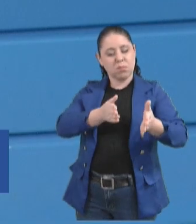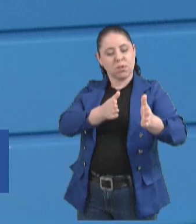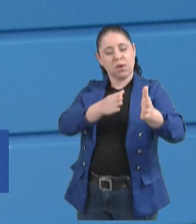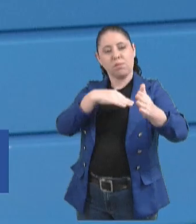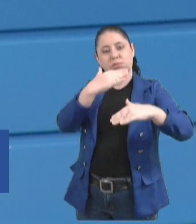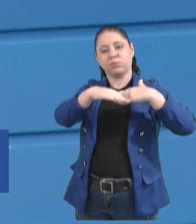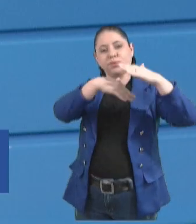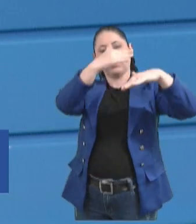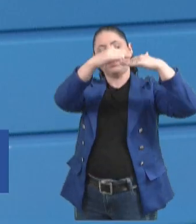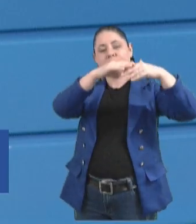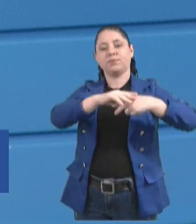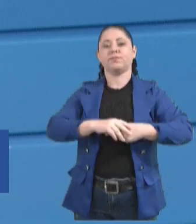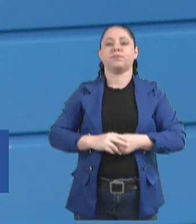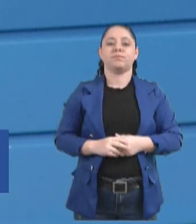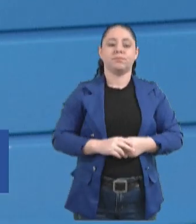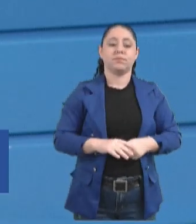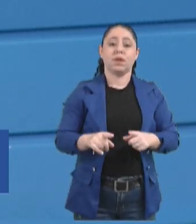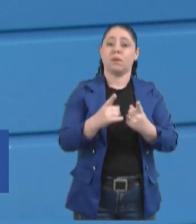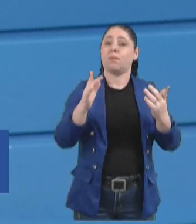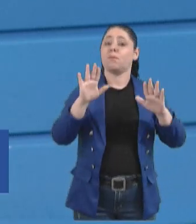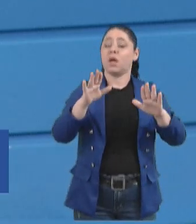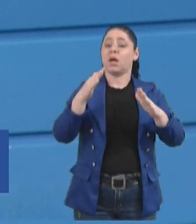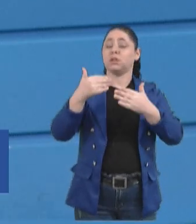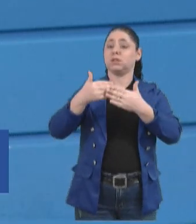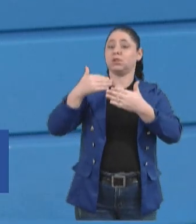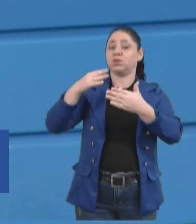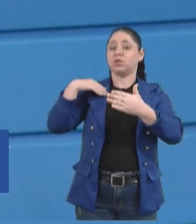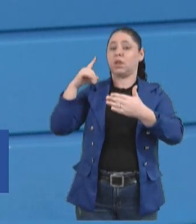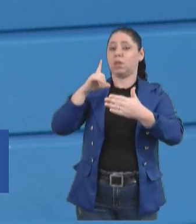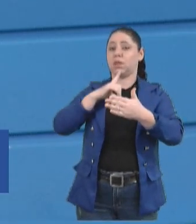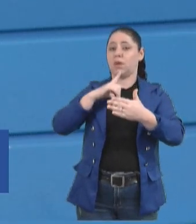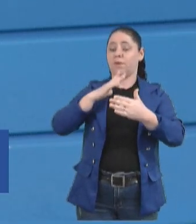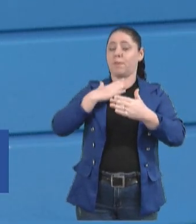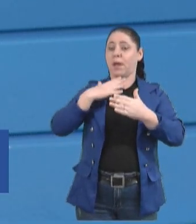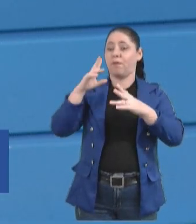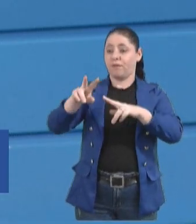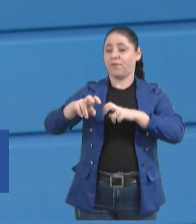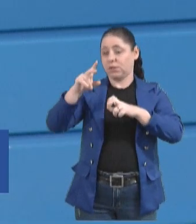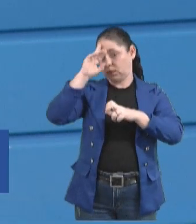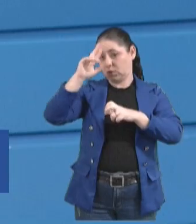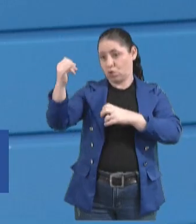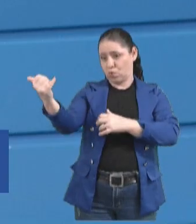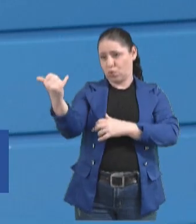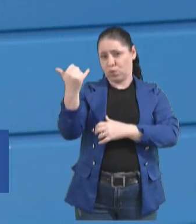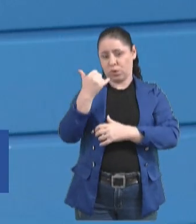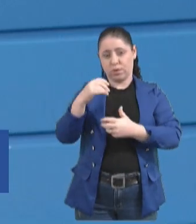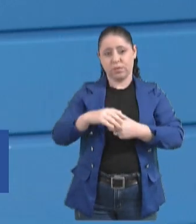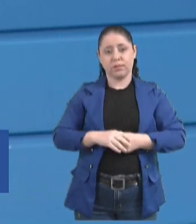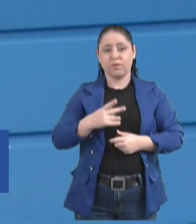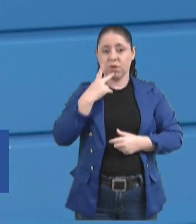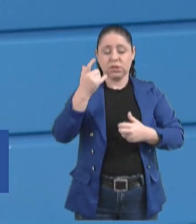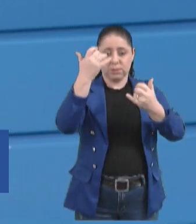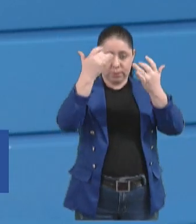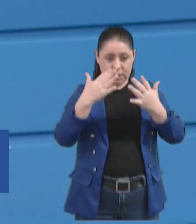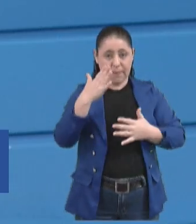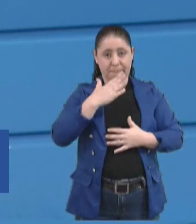desenvolvimento. Mas há poucos dias eu recebi na minha fazenda, vou dar um fato